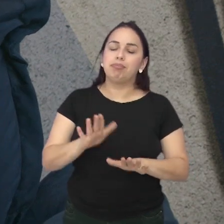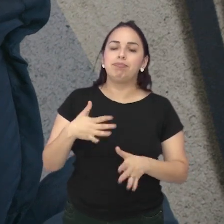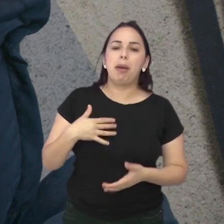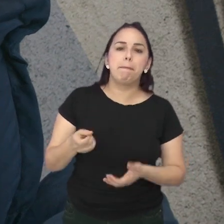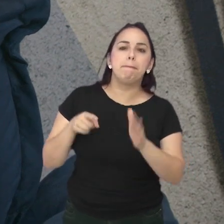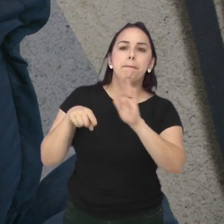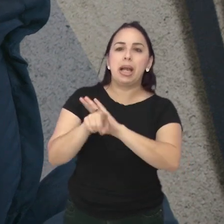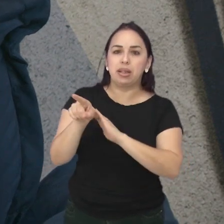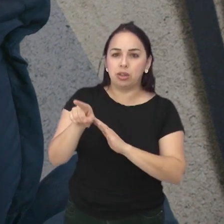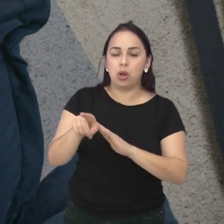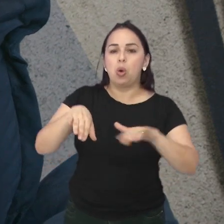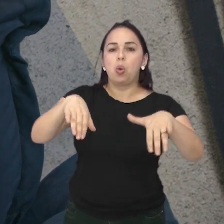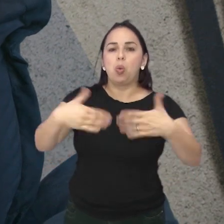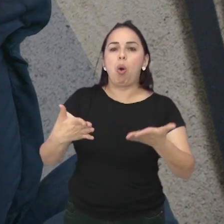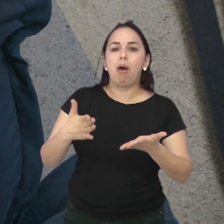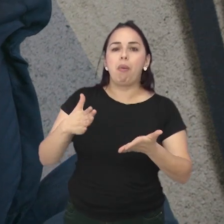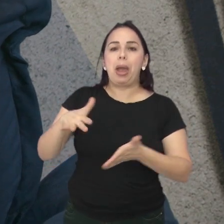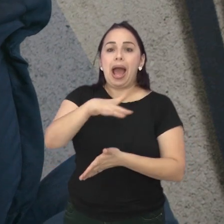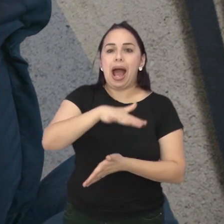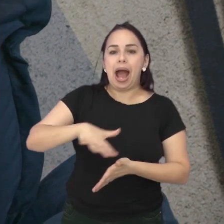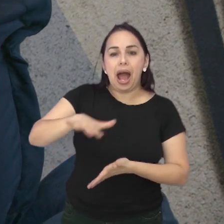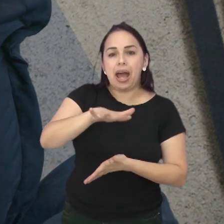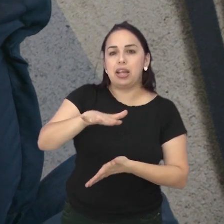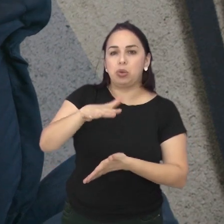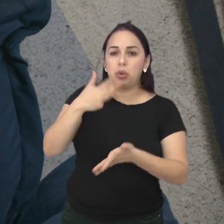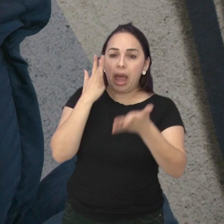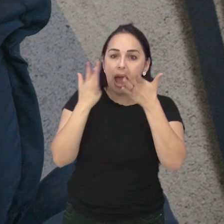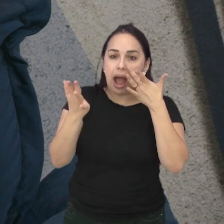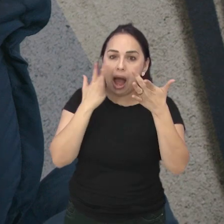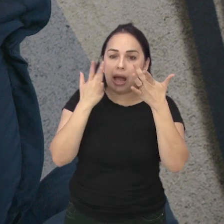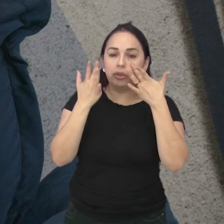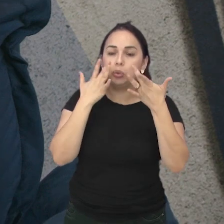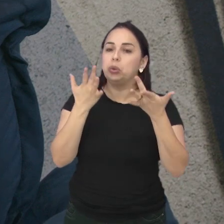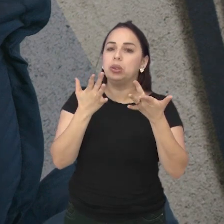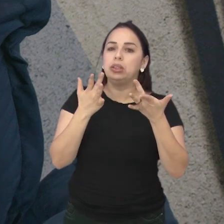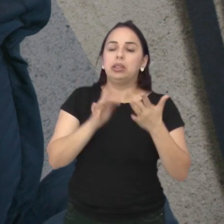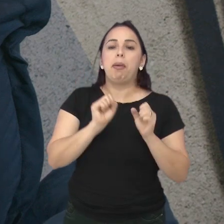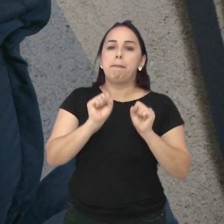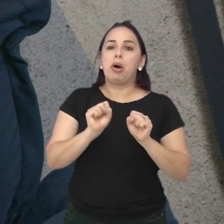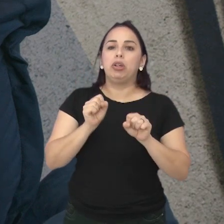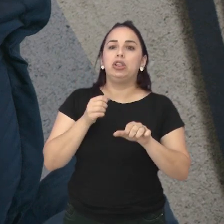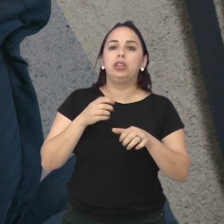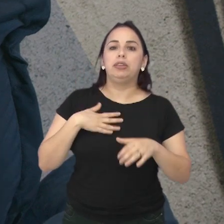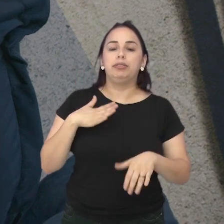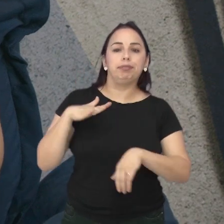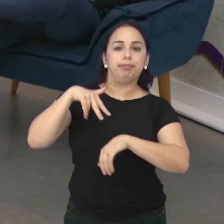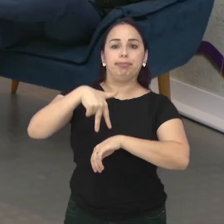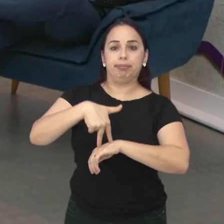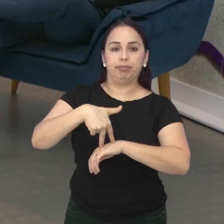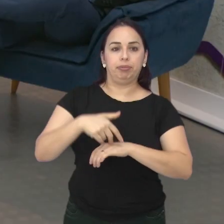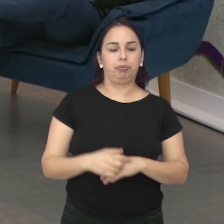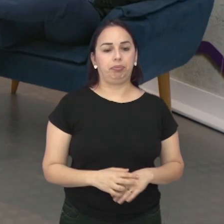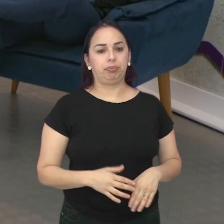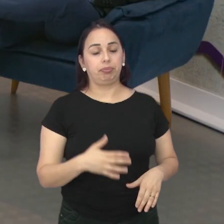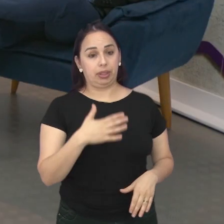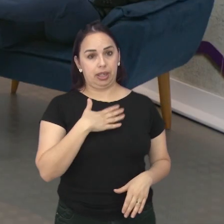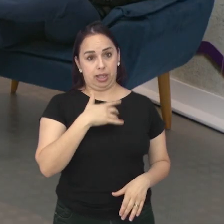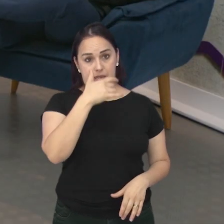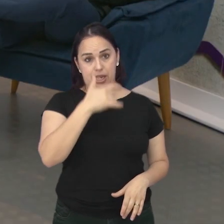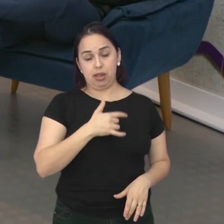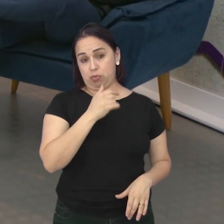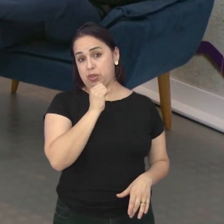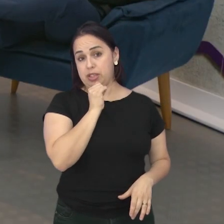aí eu queria saber, quais são as áreas do teatro que o profissional dessa área, ele pode atuar? Bom, eu